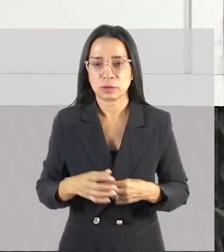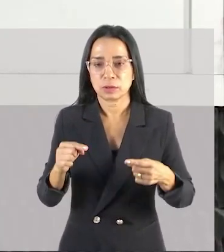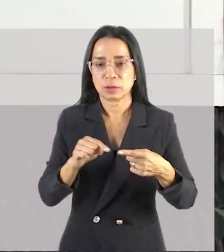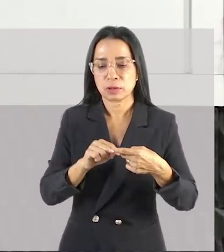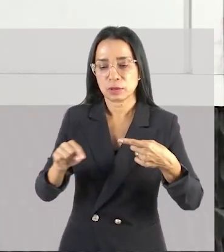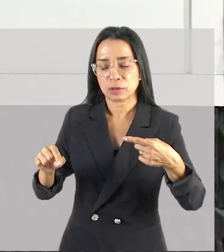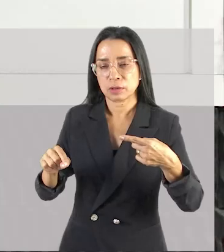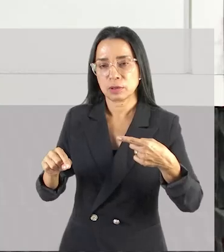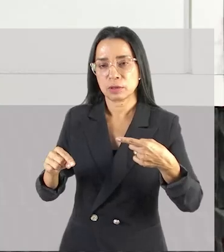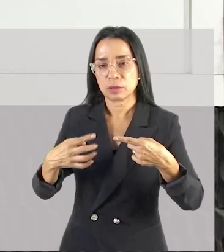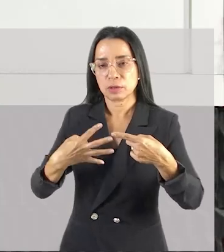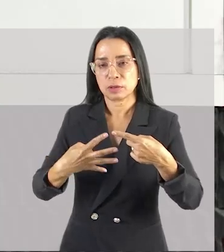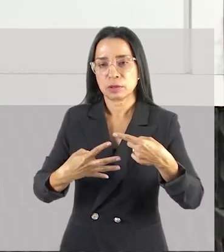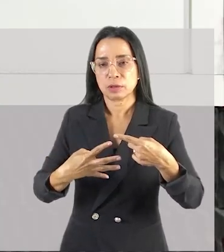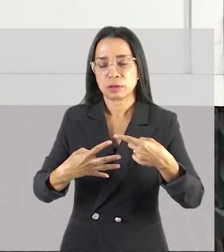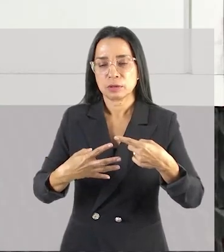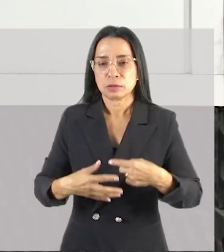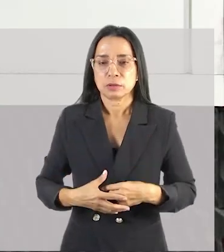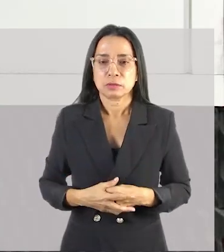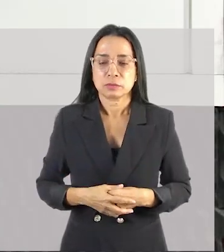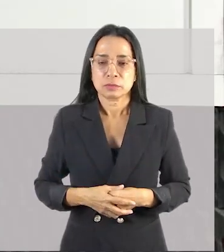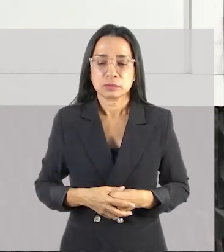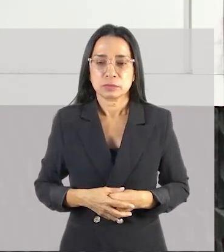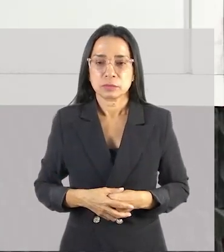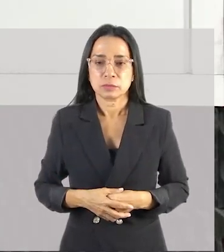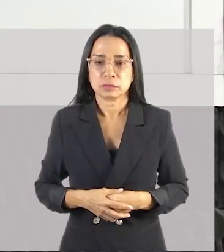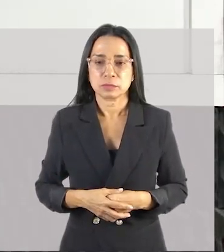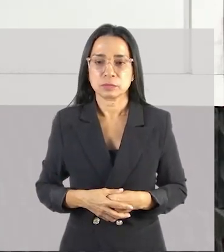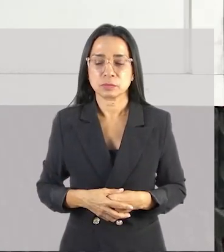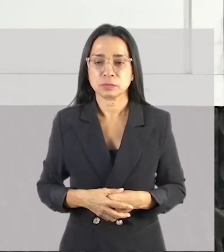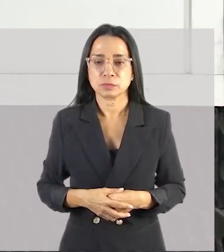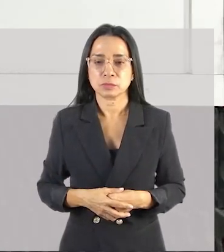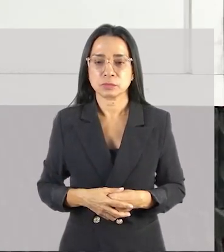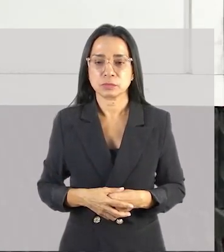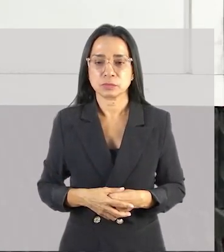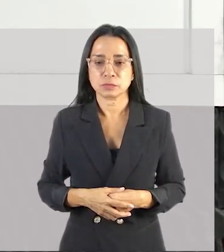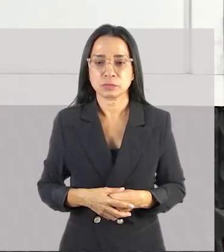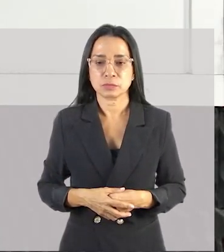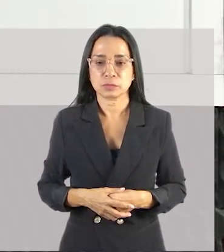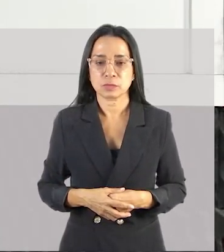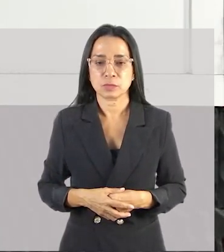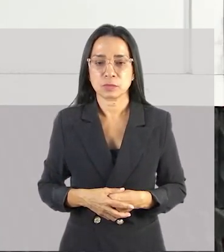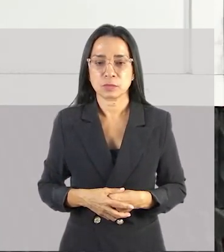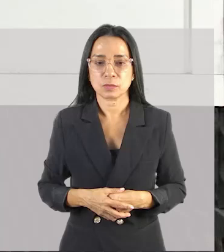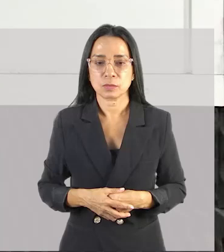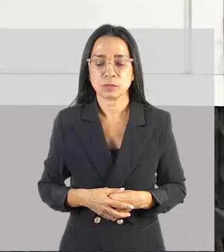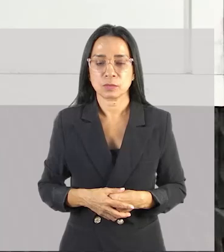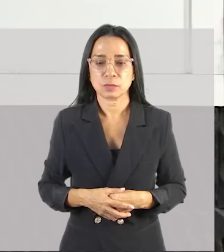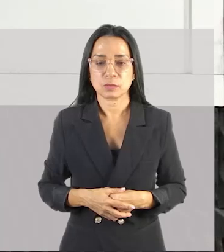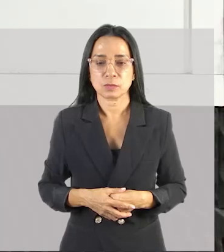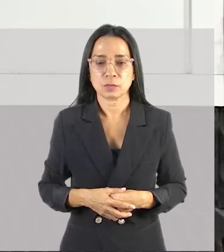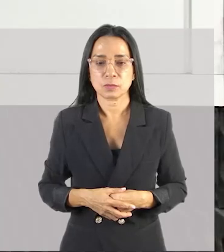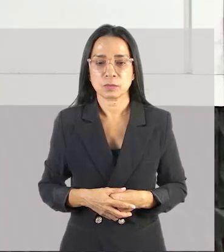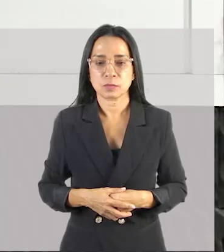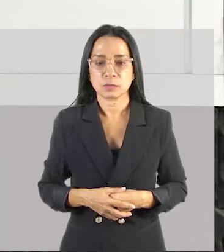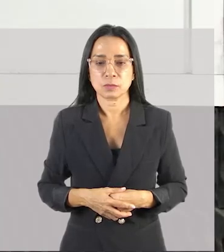dividido aqui por 4. Então a área do triângulo vai ser igual a